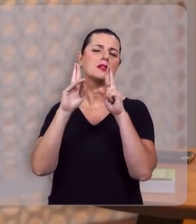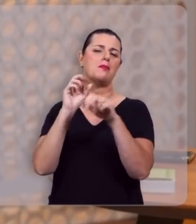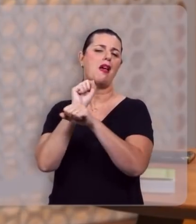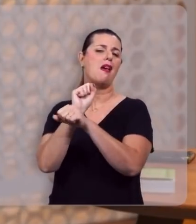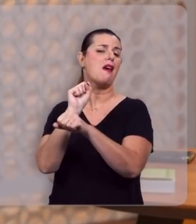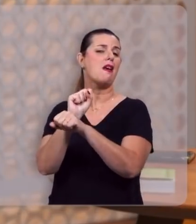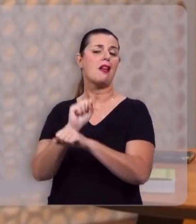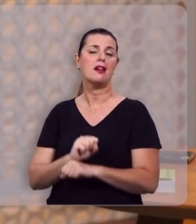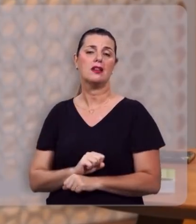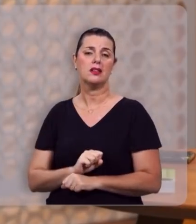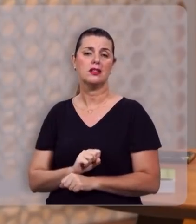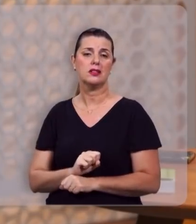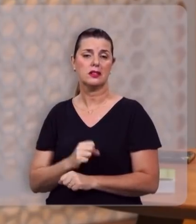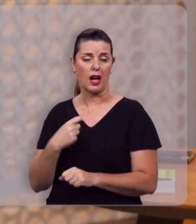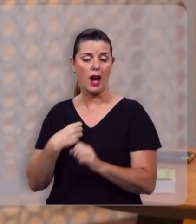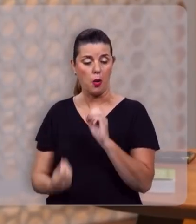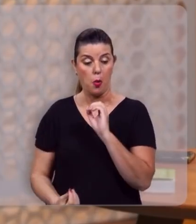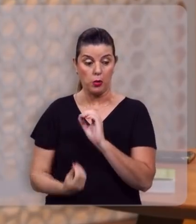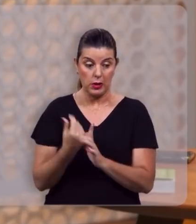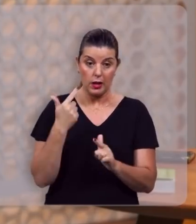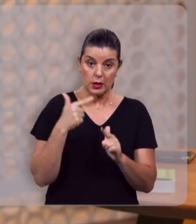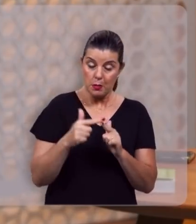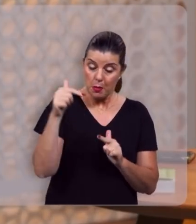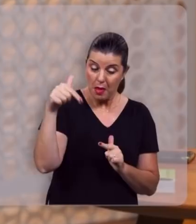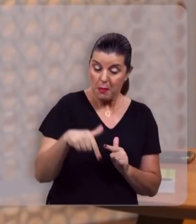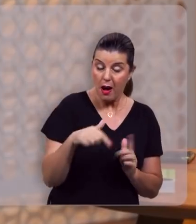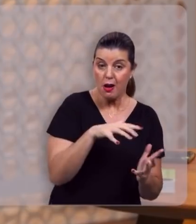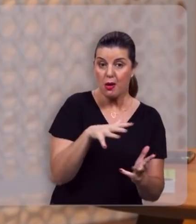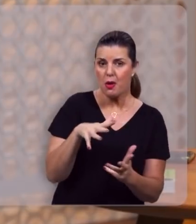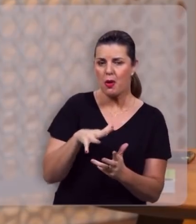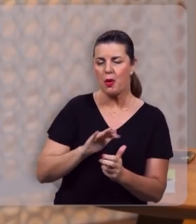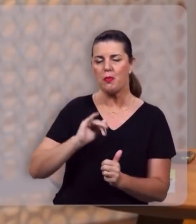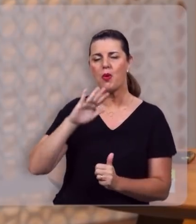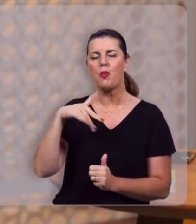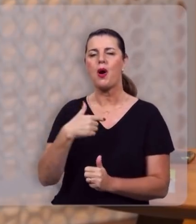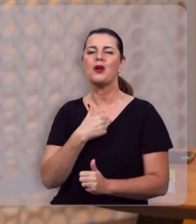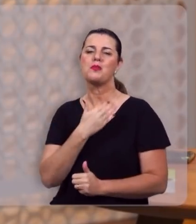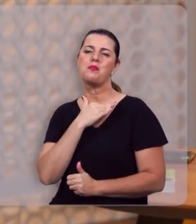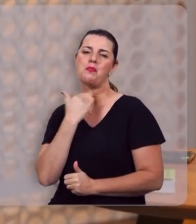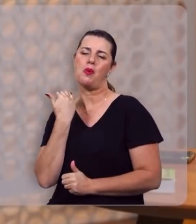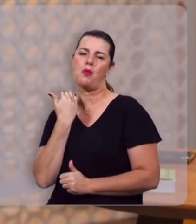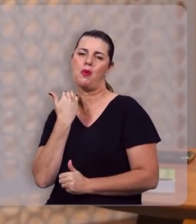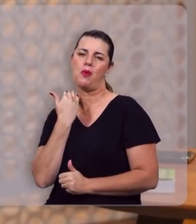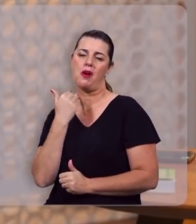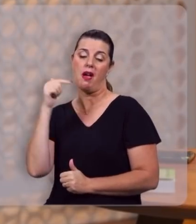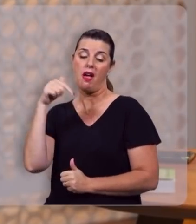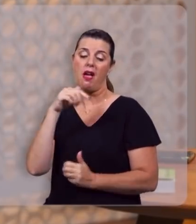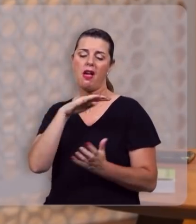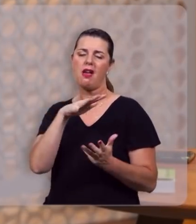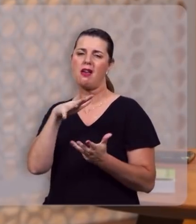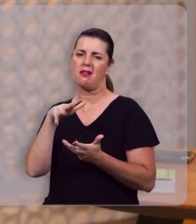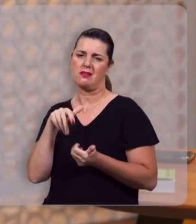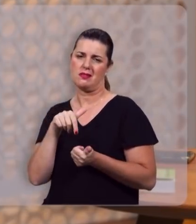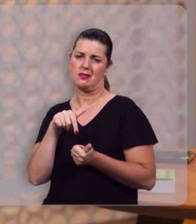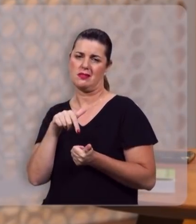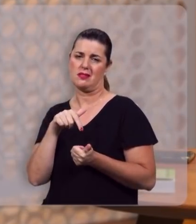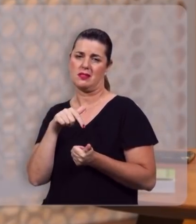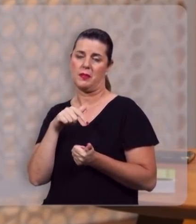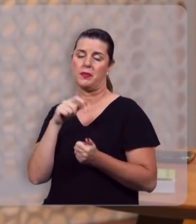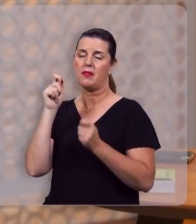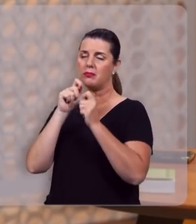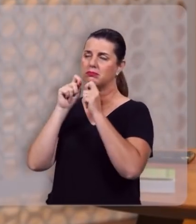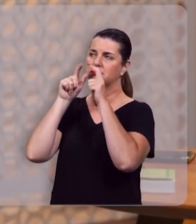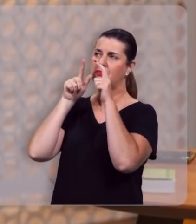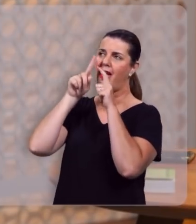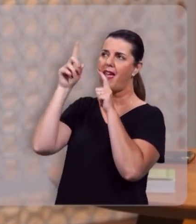esperança, porque ainda que a gente viva as lutas aqui na história, quando os nossos olhos se fecharem para a história,